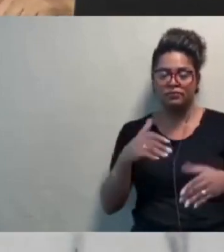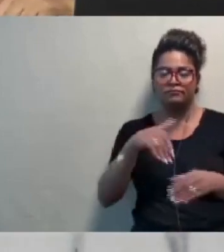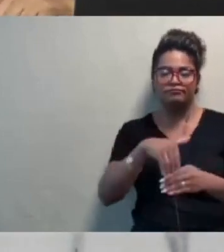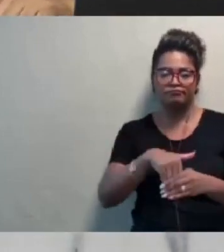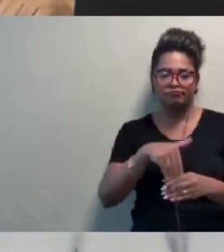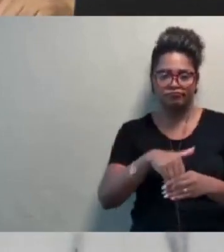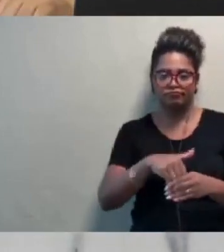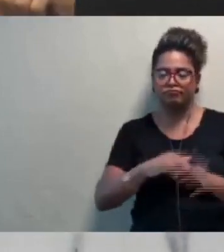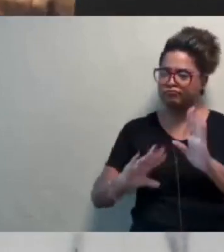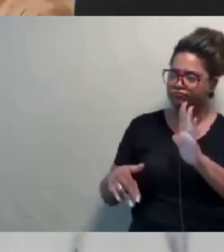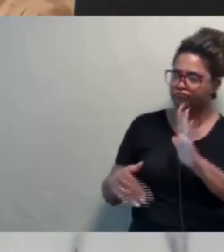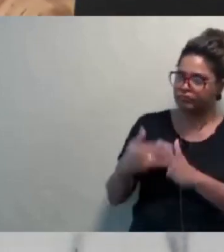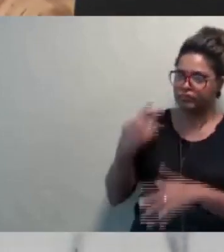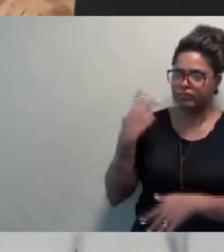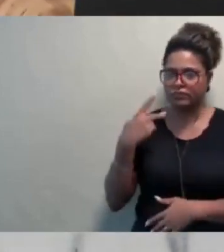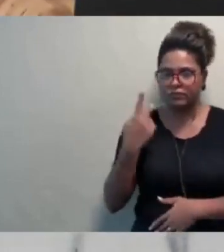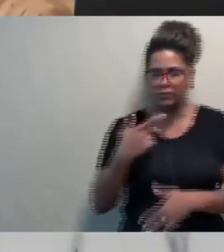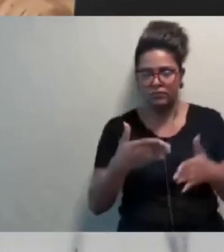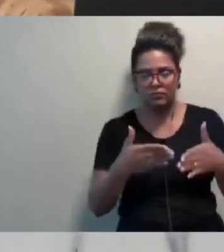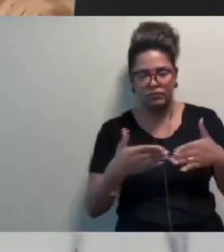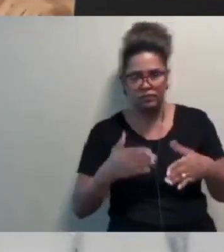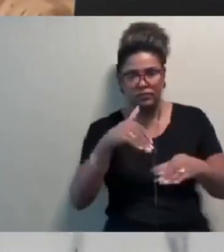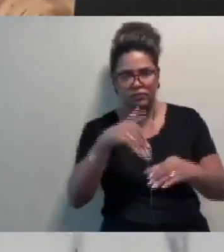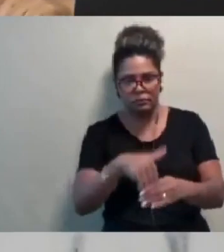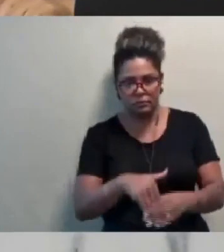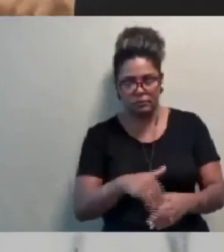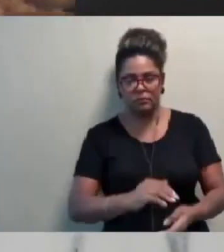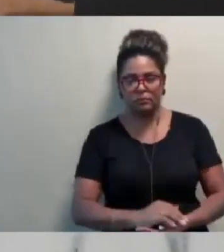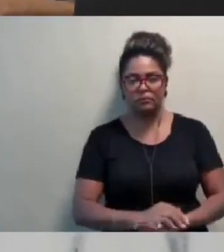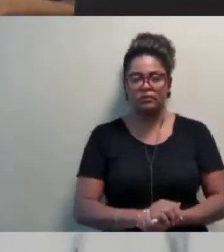vereadoras, senhores vereadores, registrem o voto.